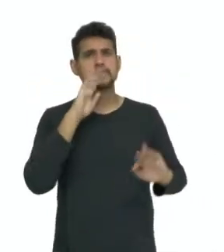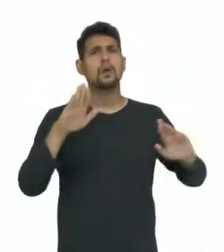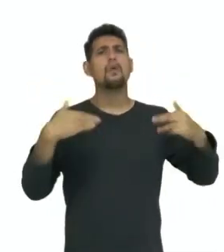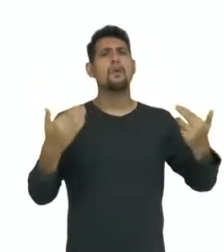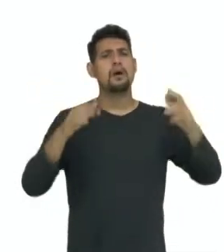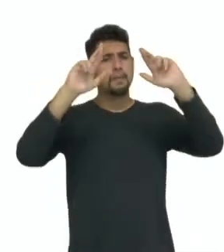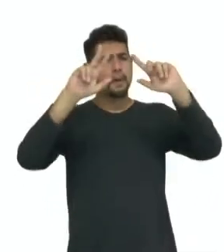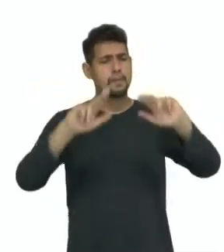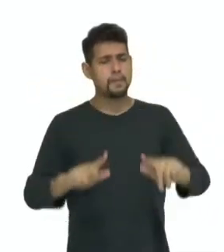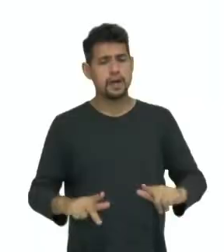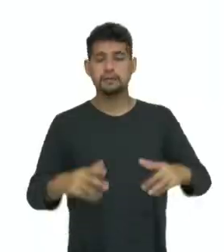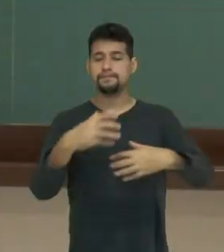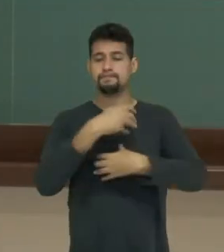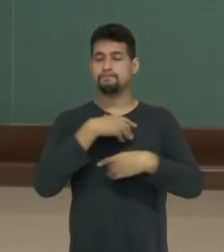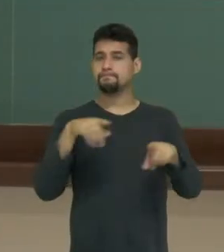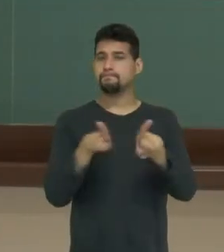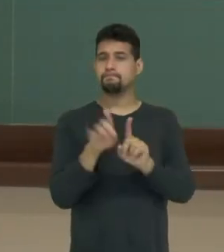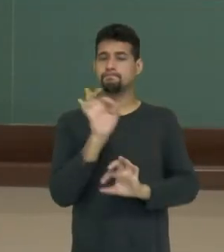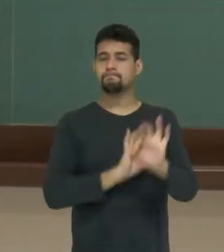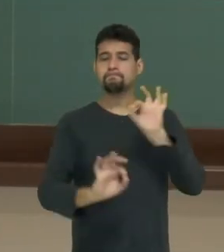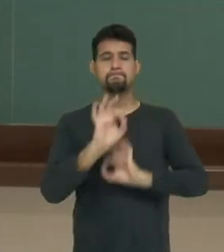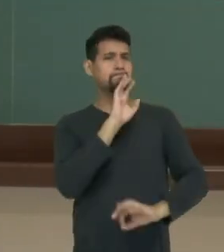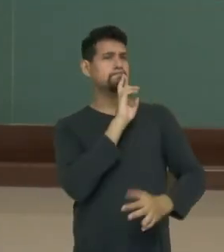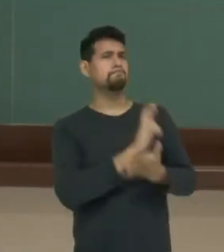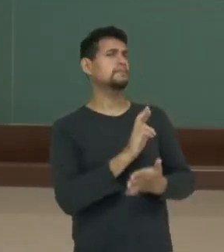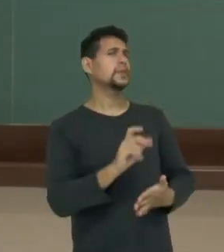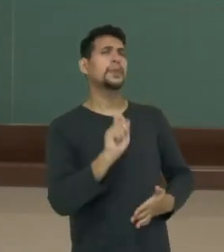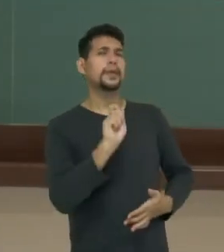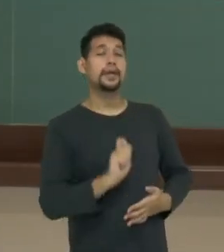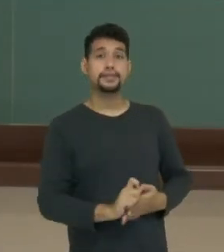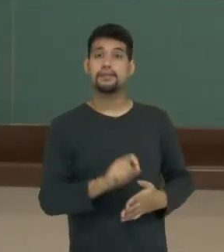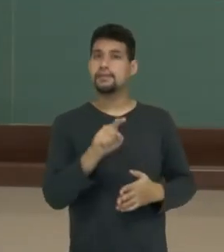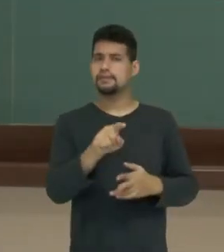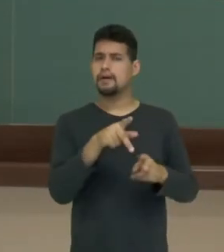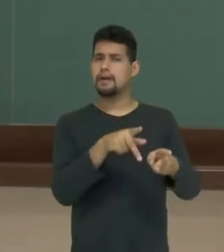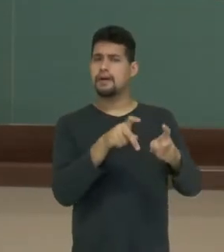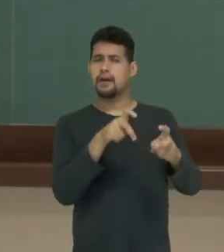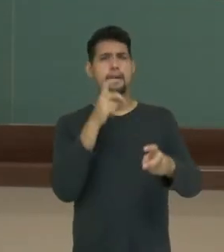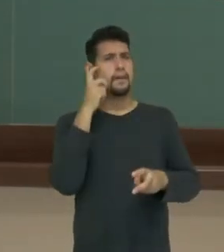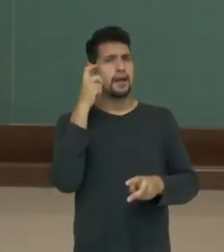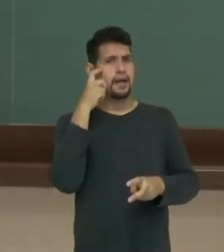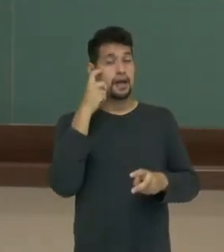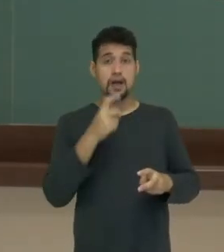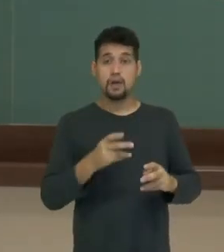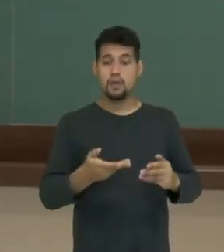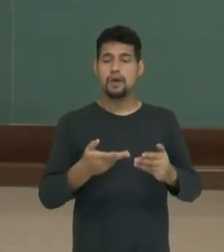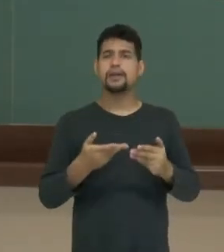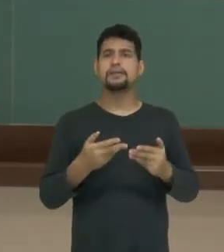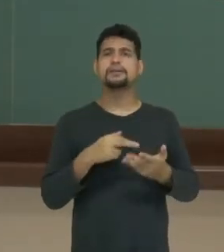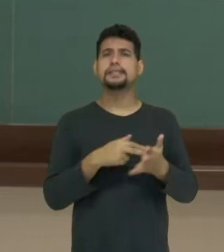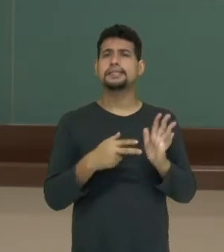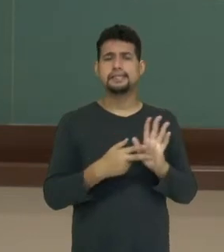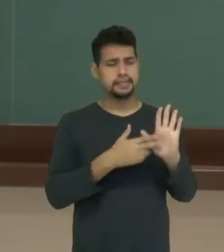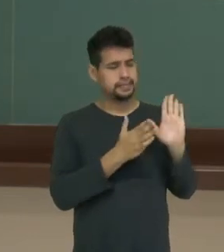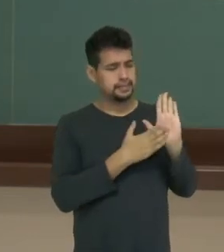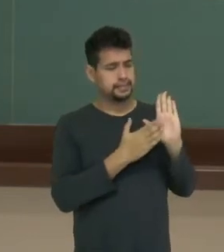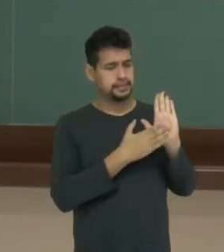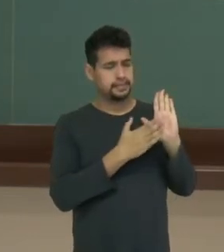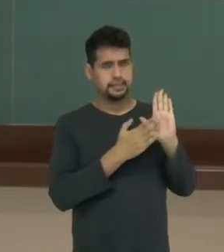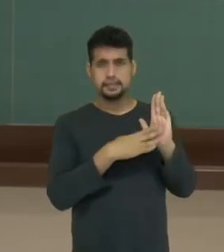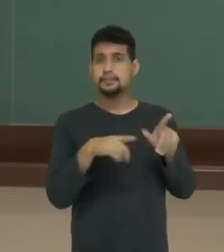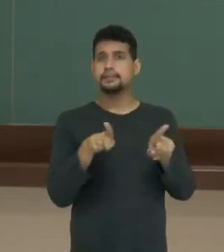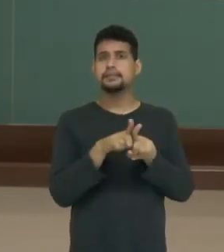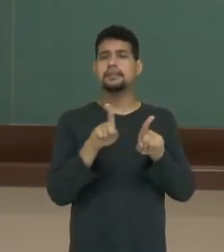as possibilidades de resultado? Observe que, neste caso, eu tenho os candidatos e